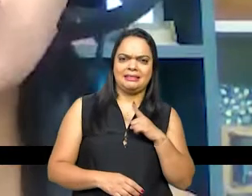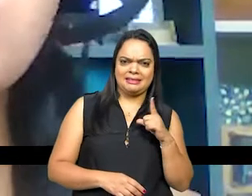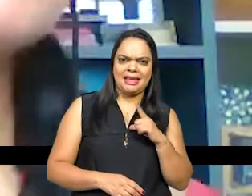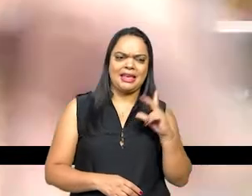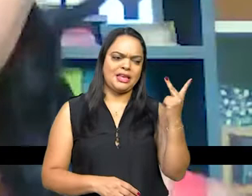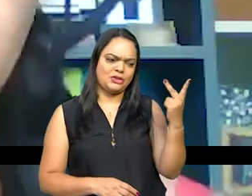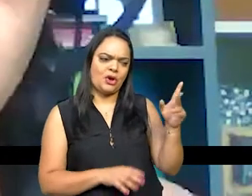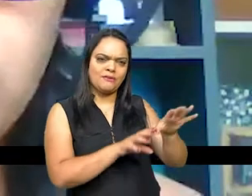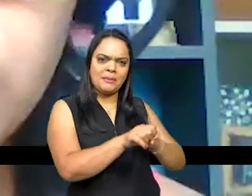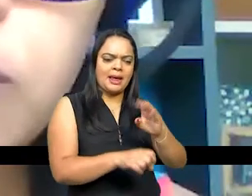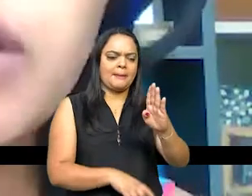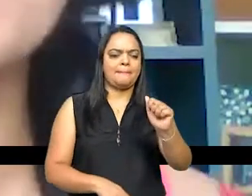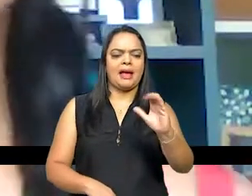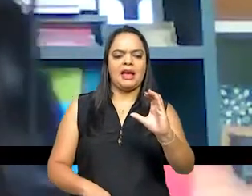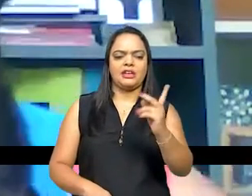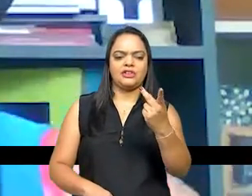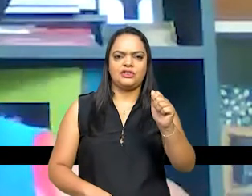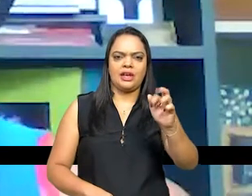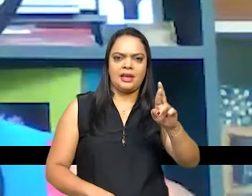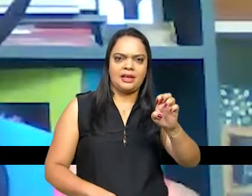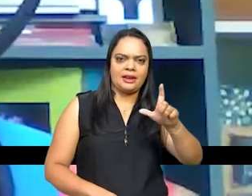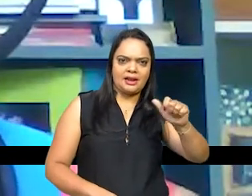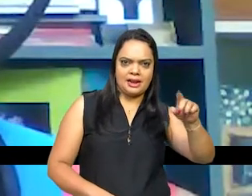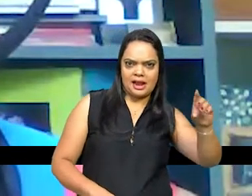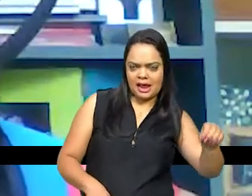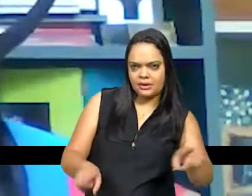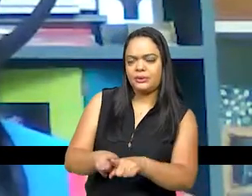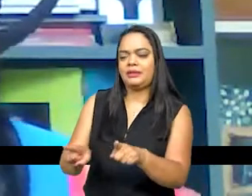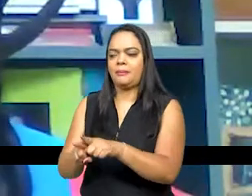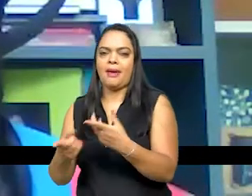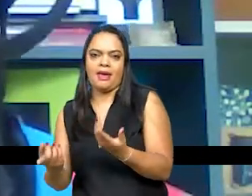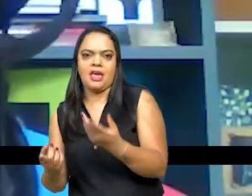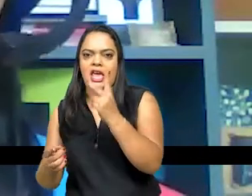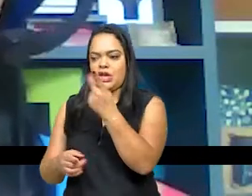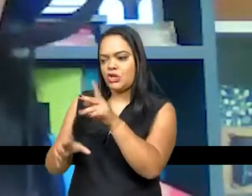bacharelados, ou se vocês também usam historiadores para professores de história da educação